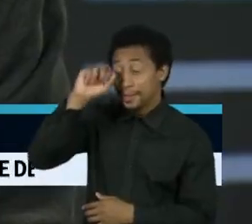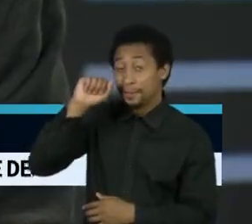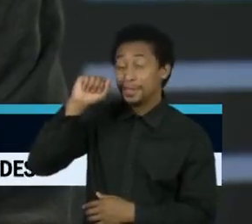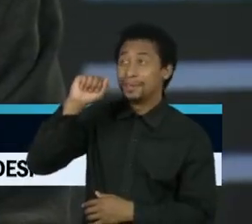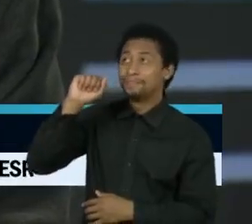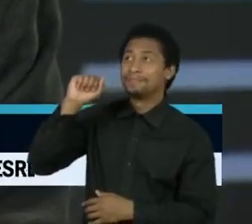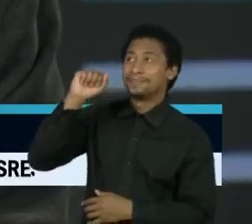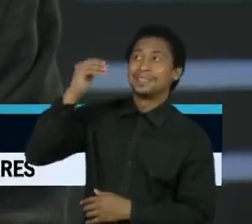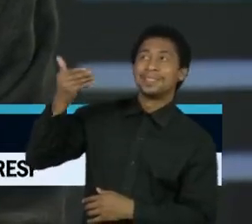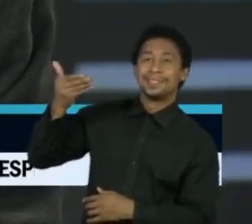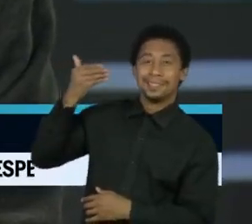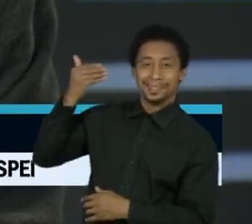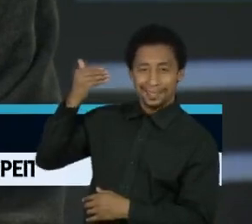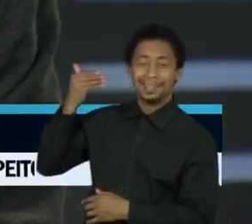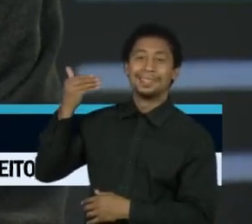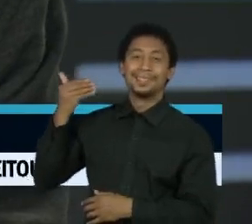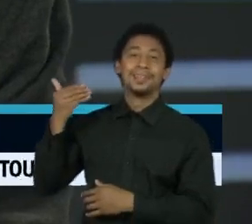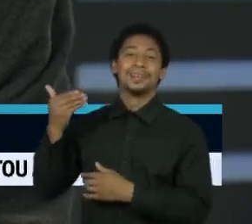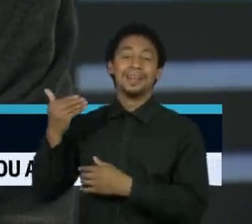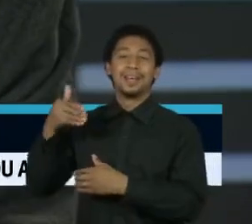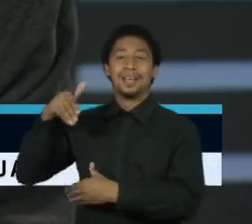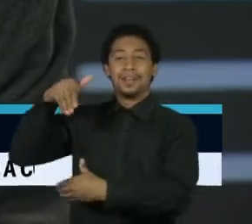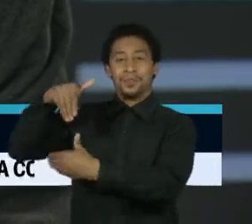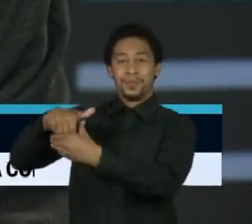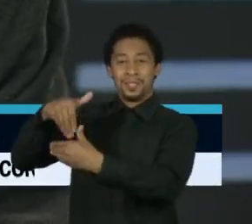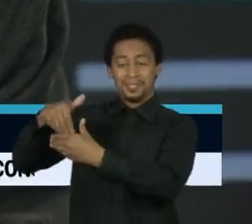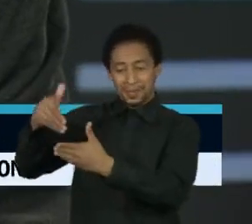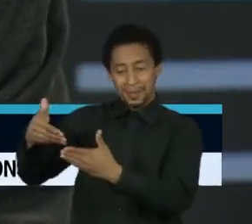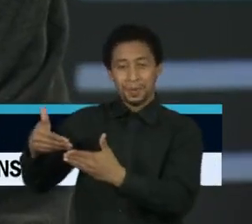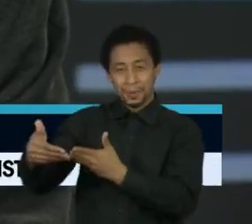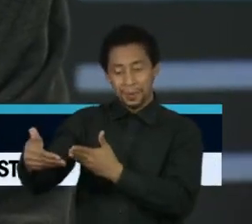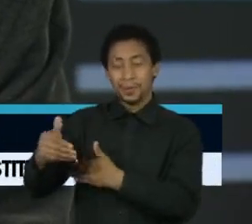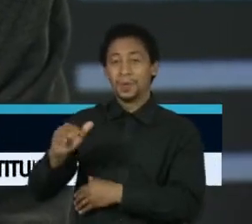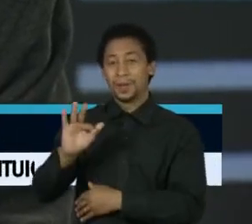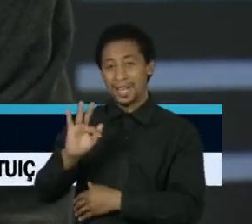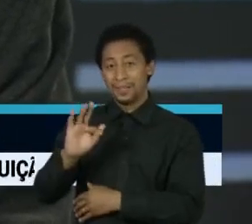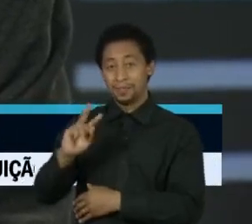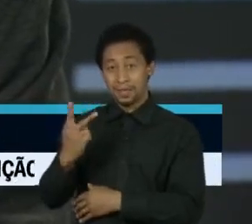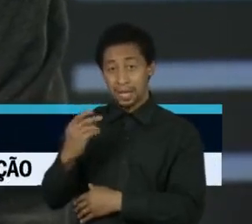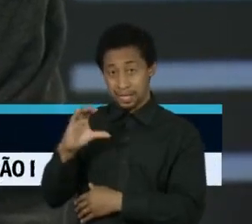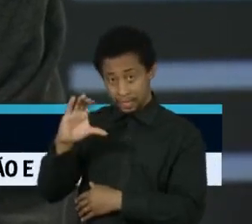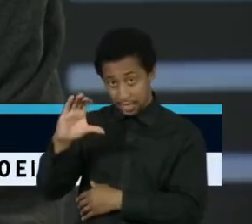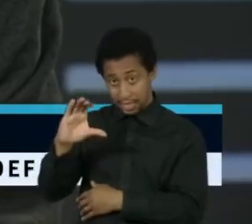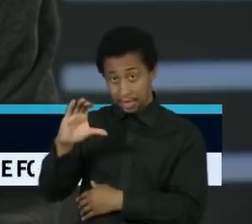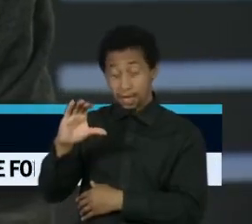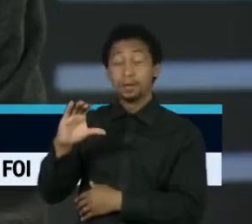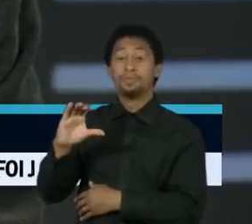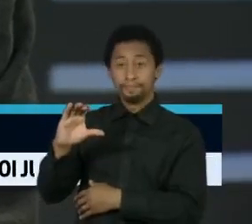da eleição do ex-presidente Fernando Henrique, sempre o partido foi dividido, né? Então,